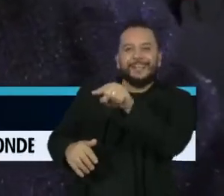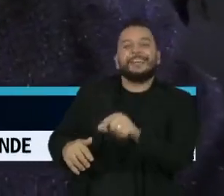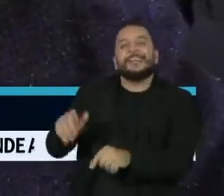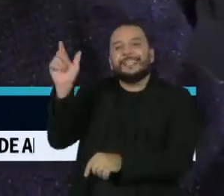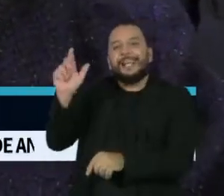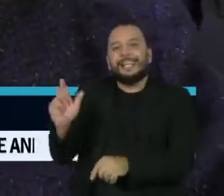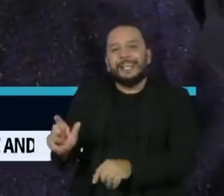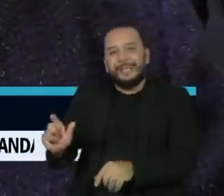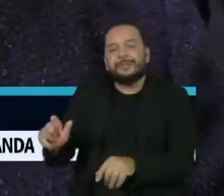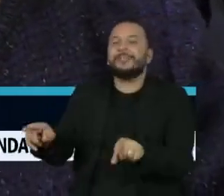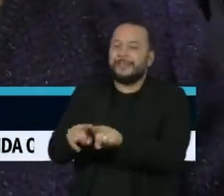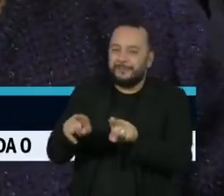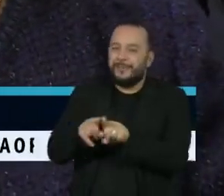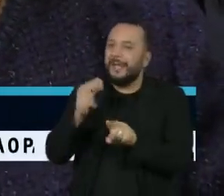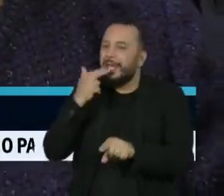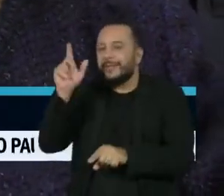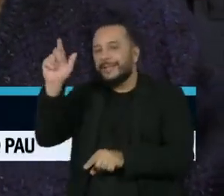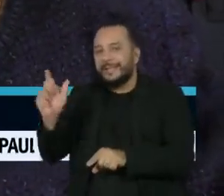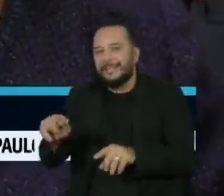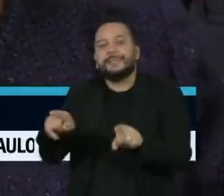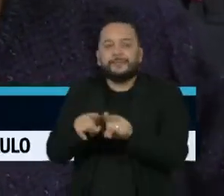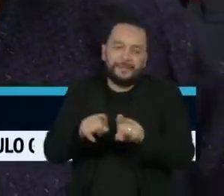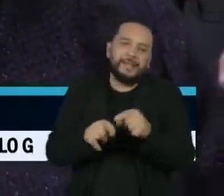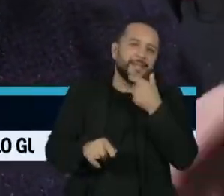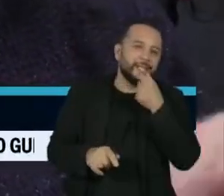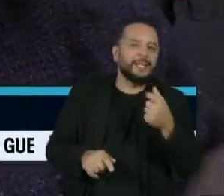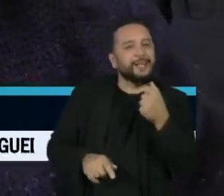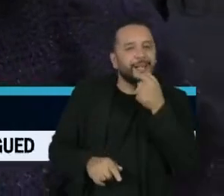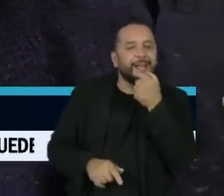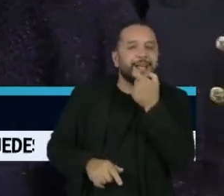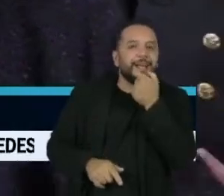e em inglês. Happy birthday